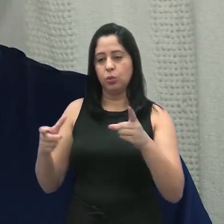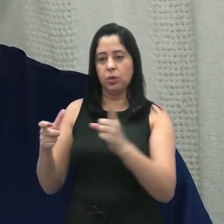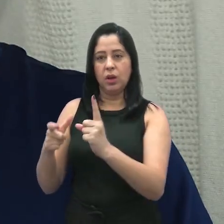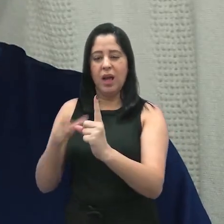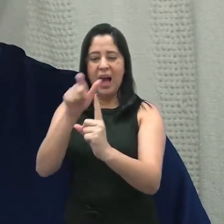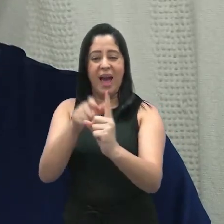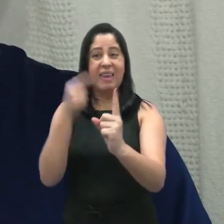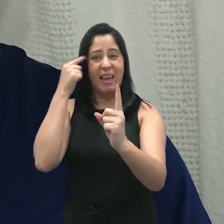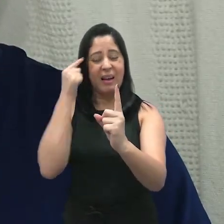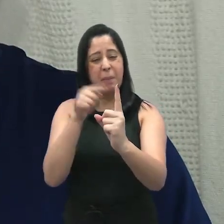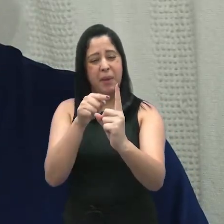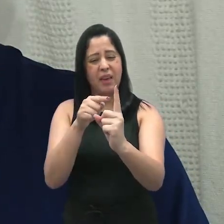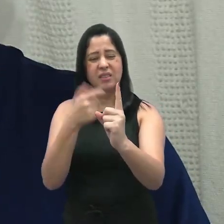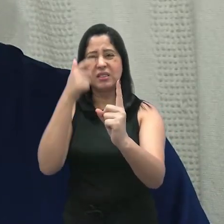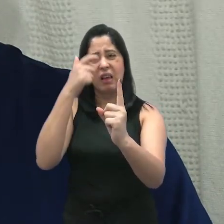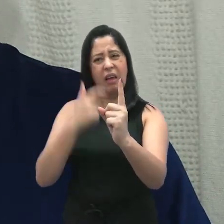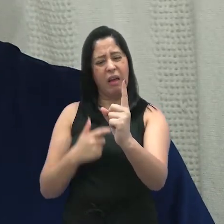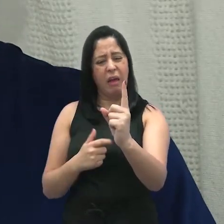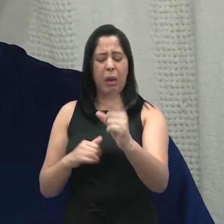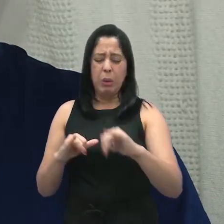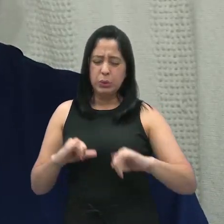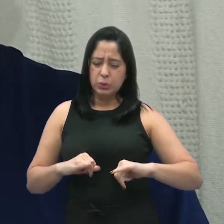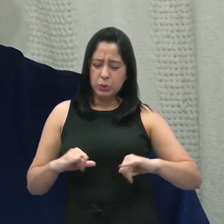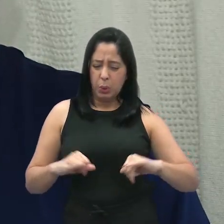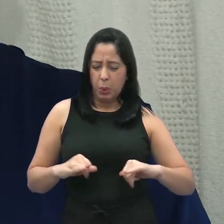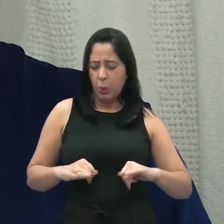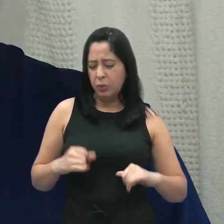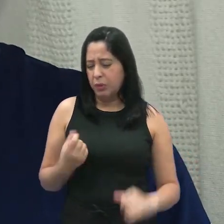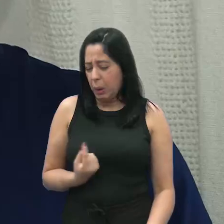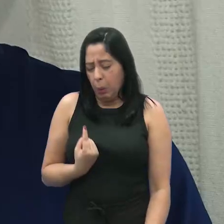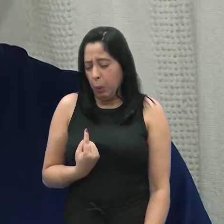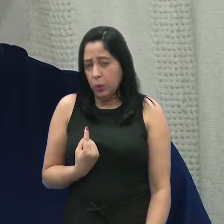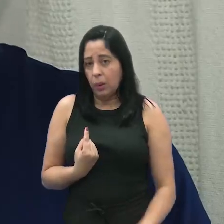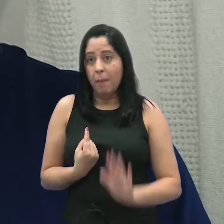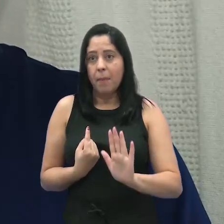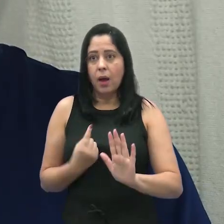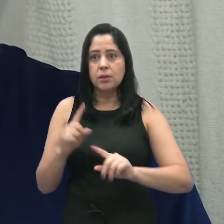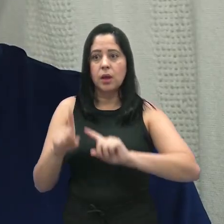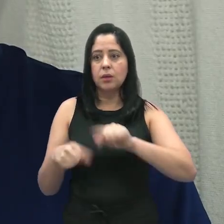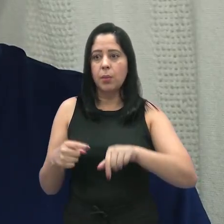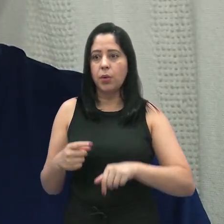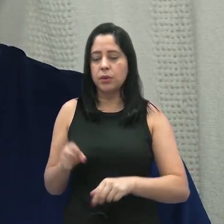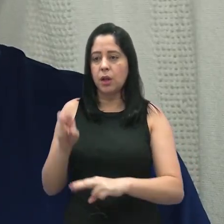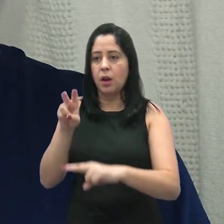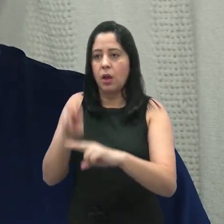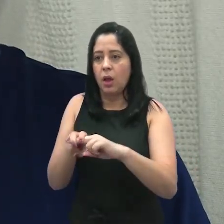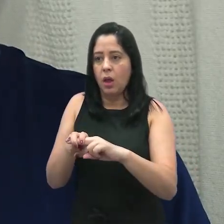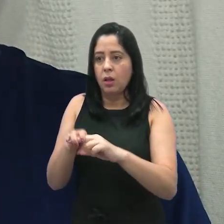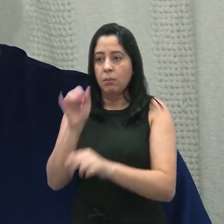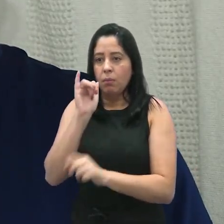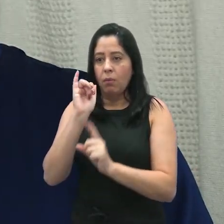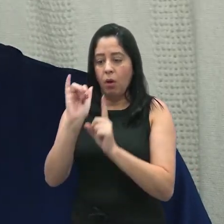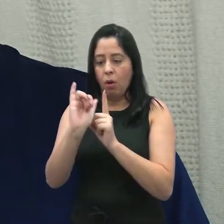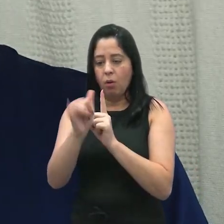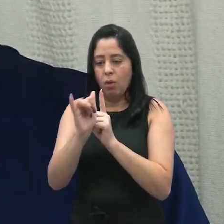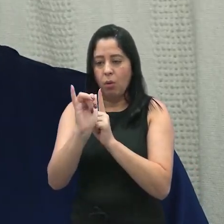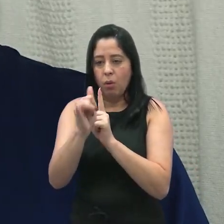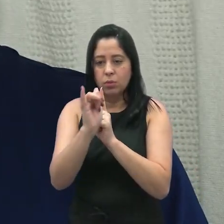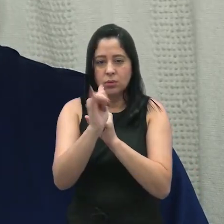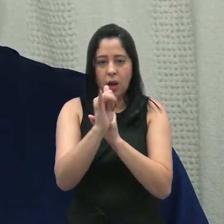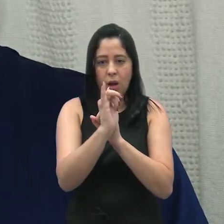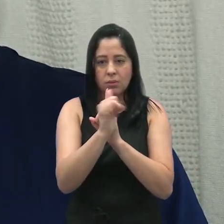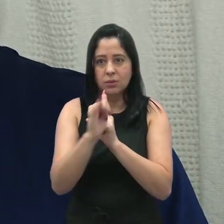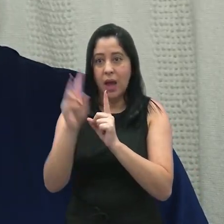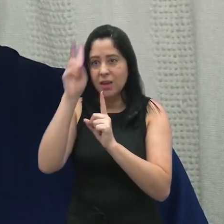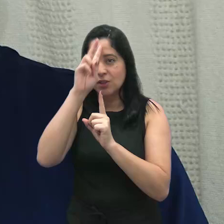dor. Só ele tem aquele problema, o mundo acabou para ele. Mas quando ele começa a contar a história dele, ele está fornecendo